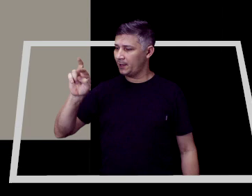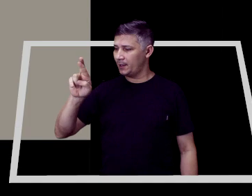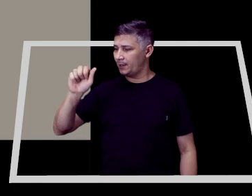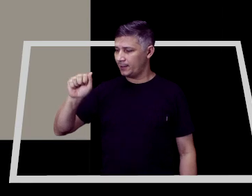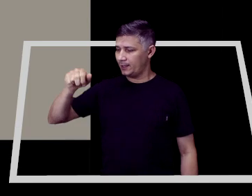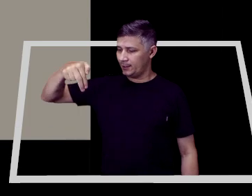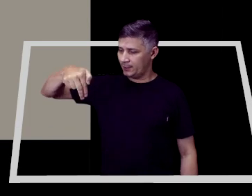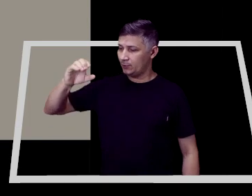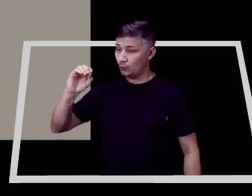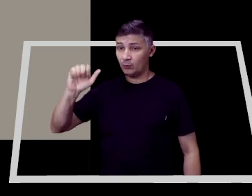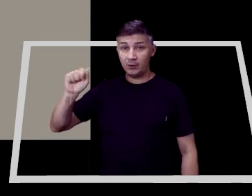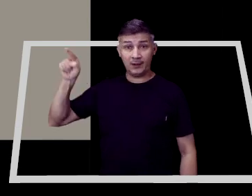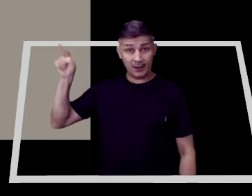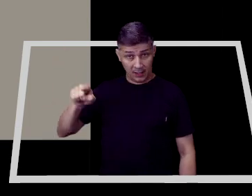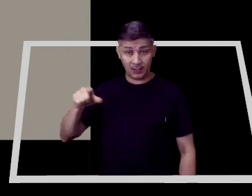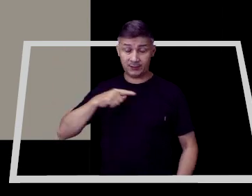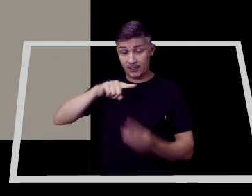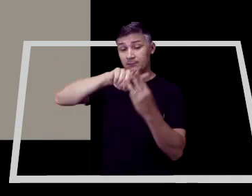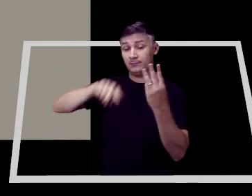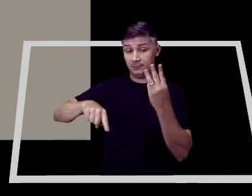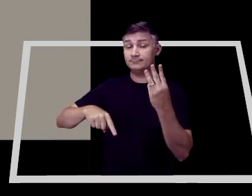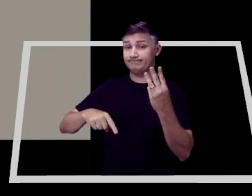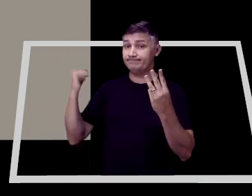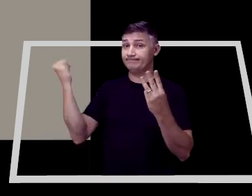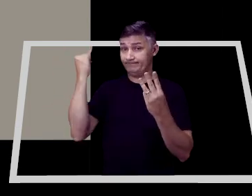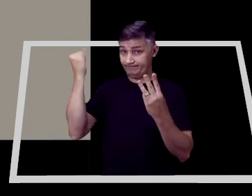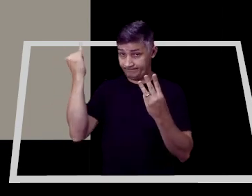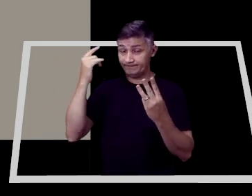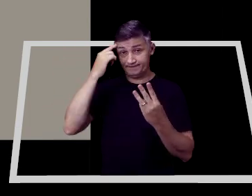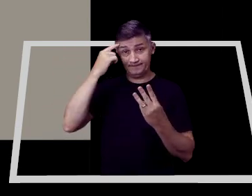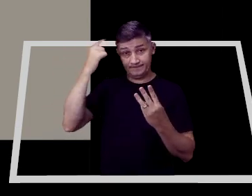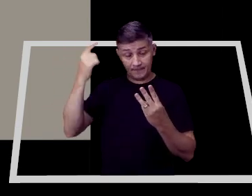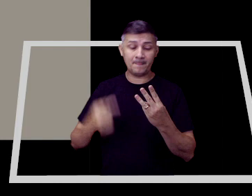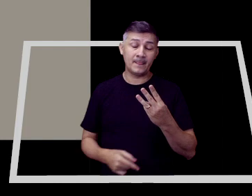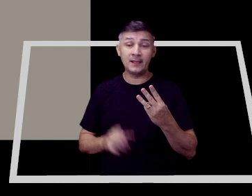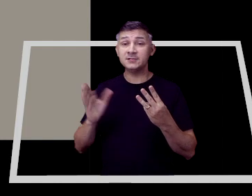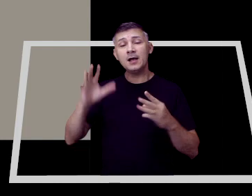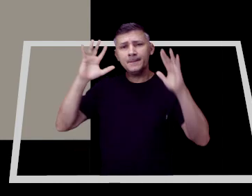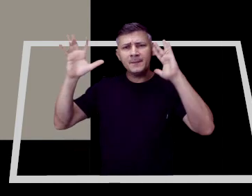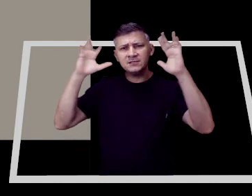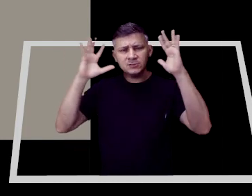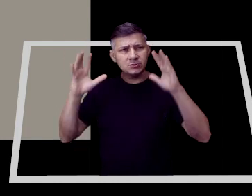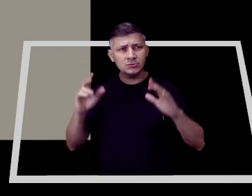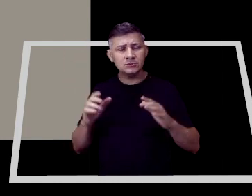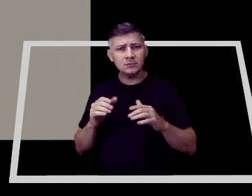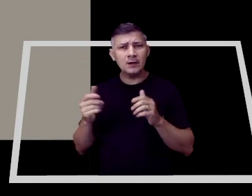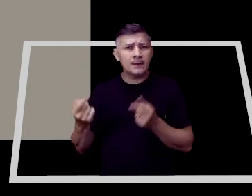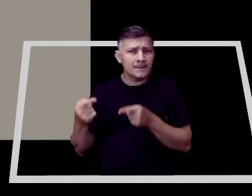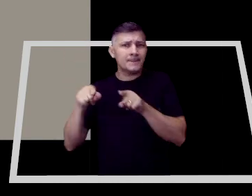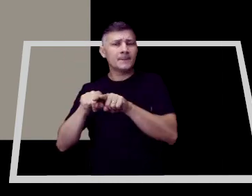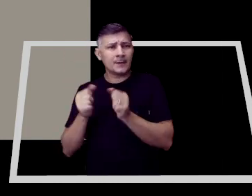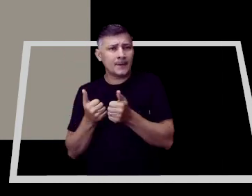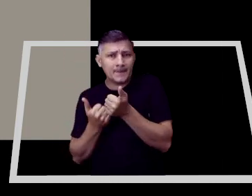Paranoá, a partir, enfim, de 3 pontos que eles definiam como sendo pilotos, para se pensar uma situação